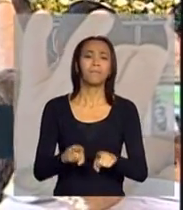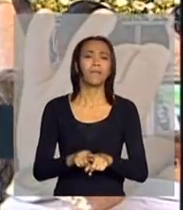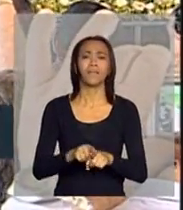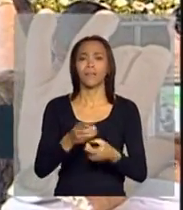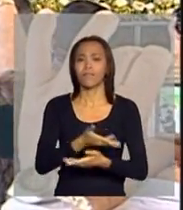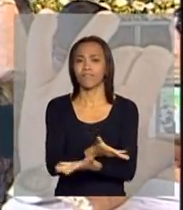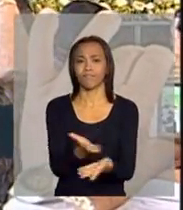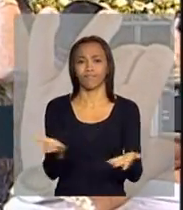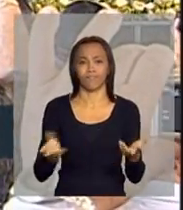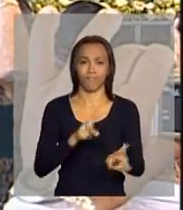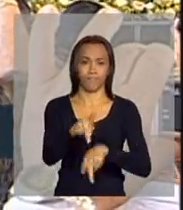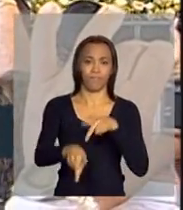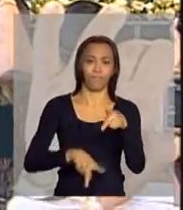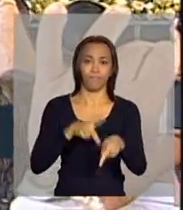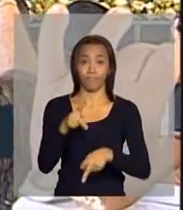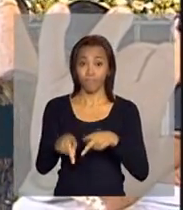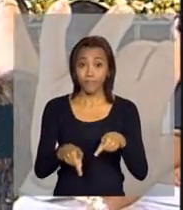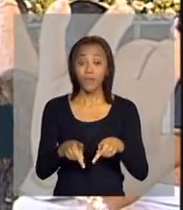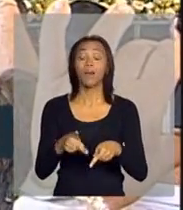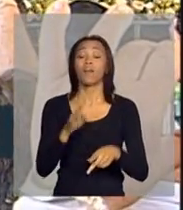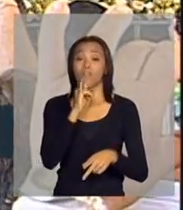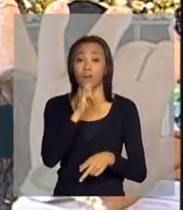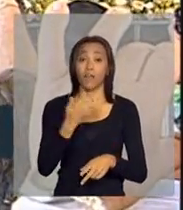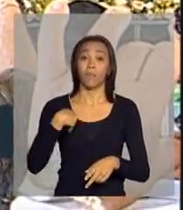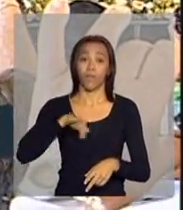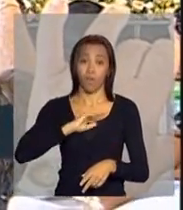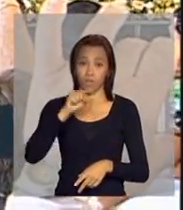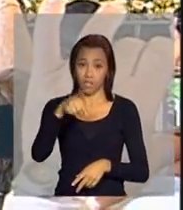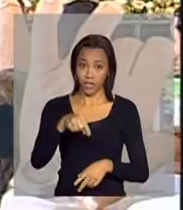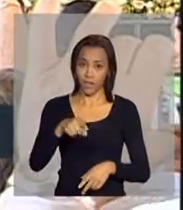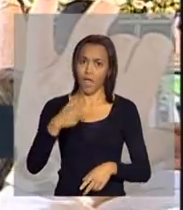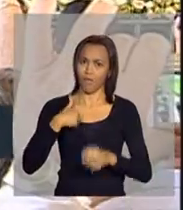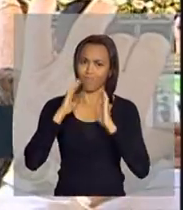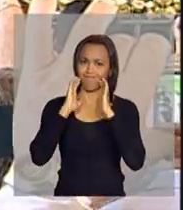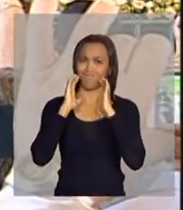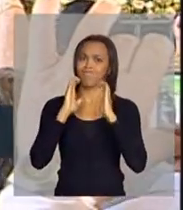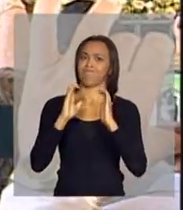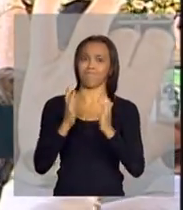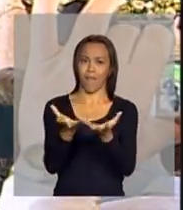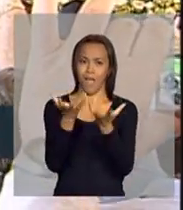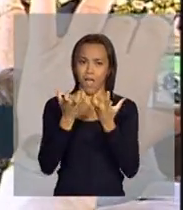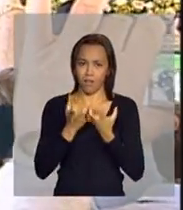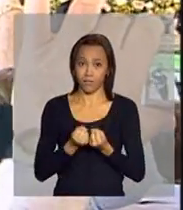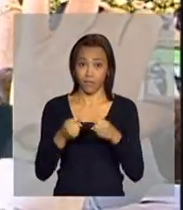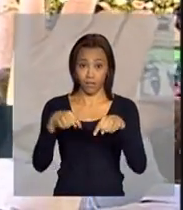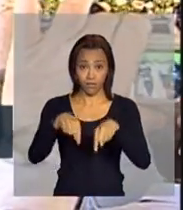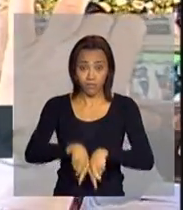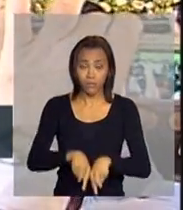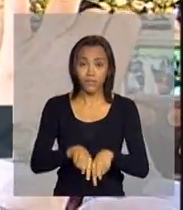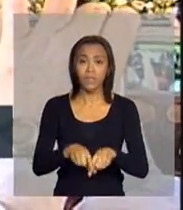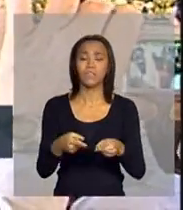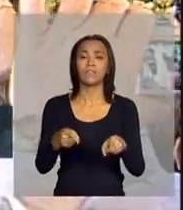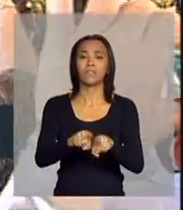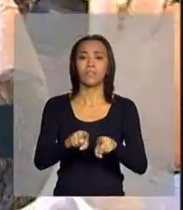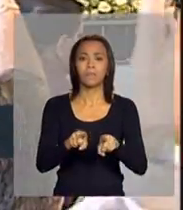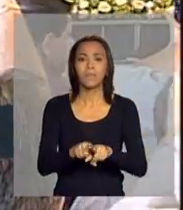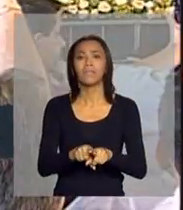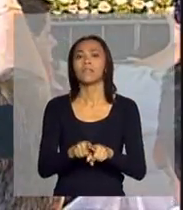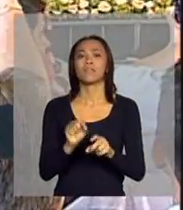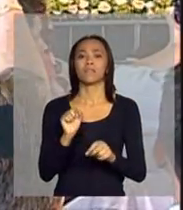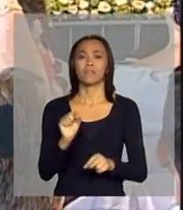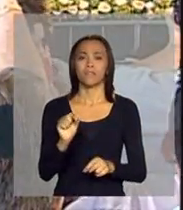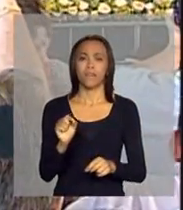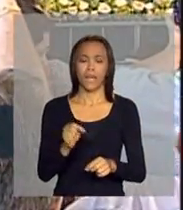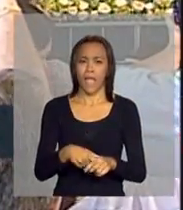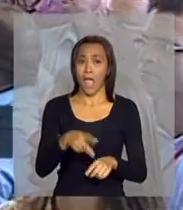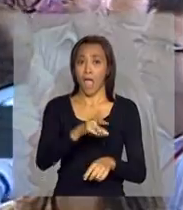população, dizer que para nós de Cascavel é uma honra nesse momento também representar